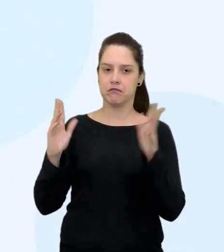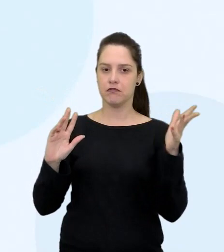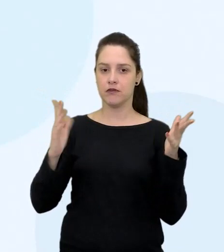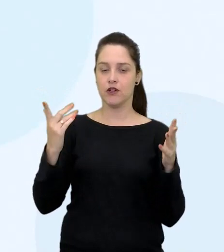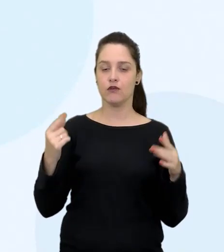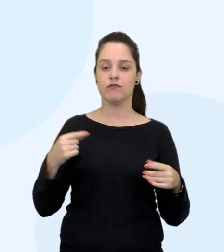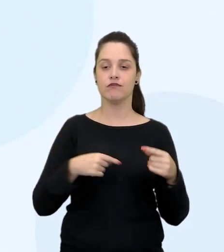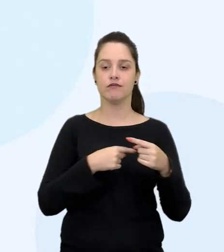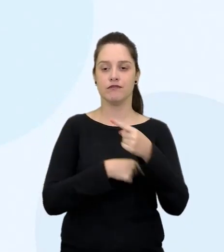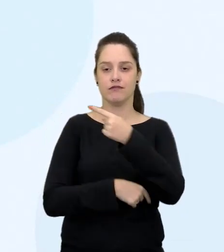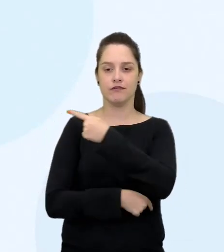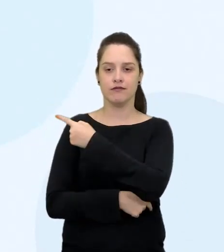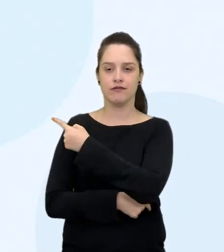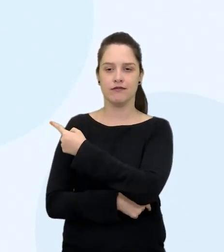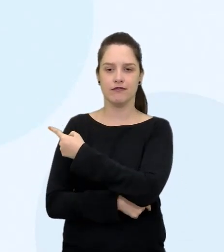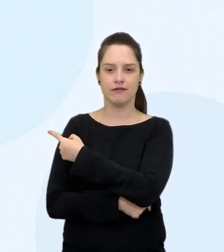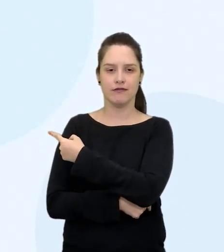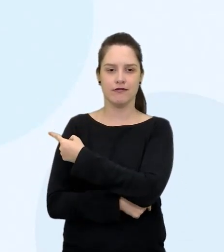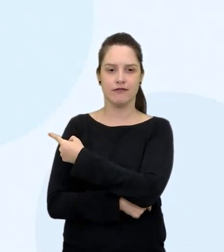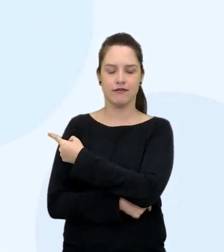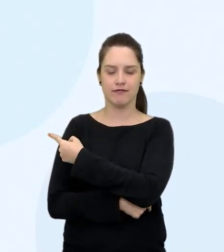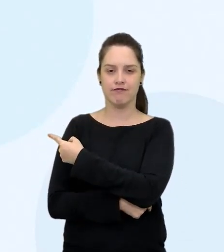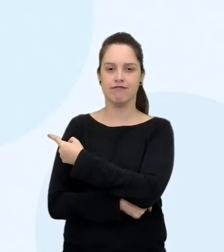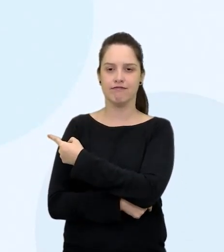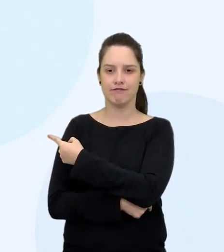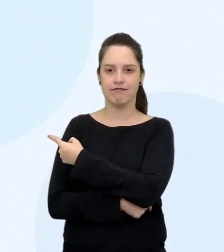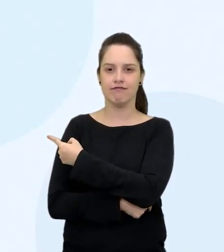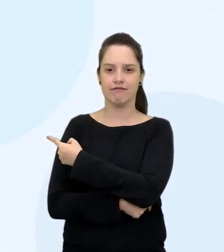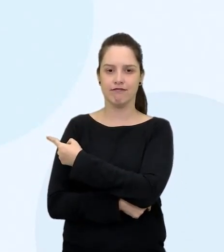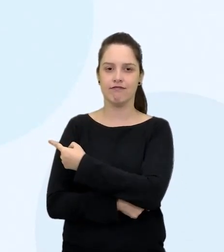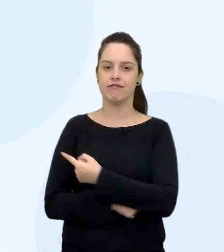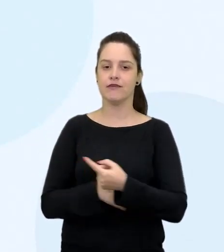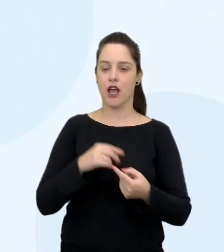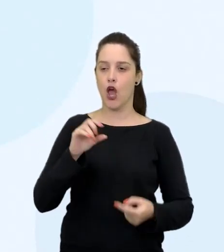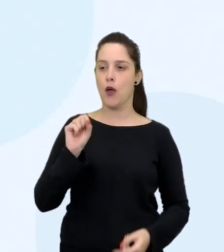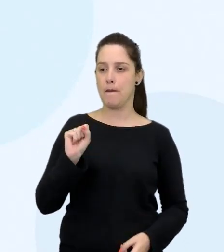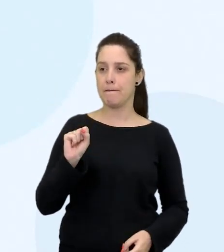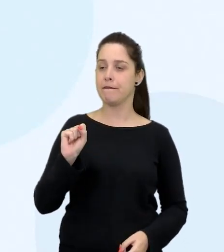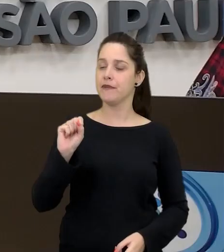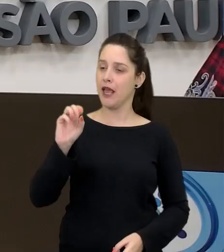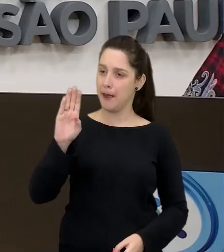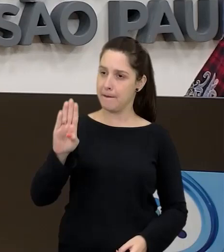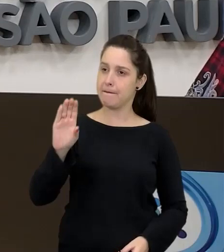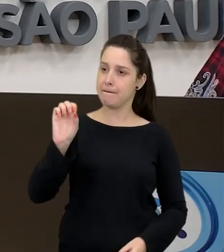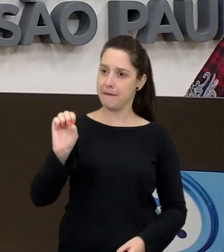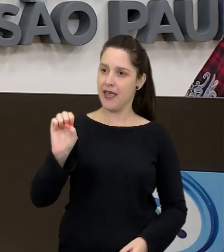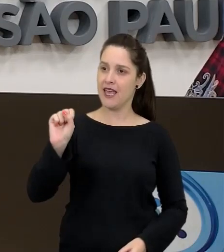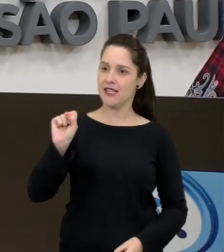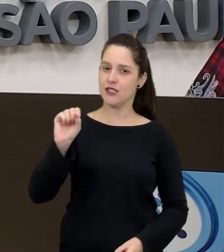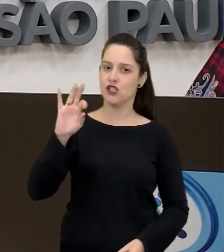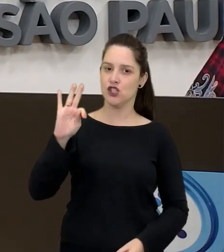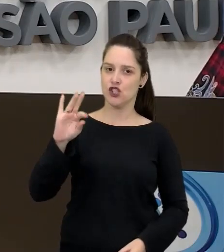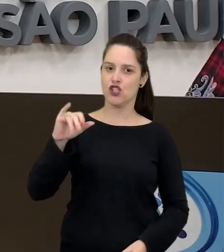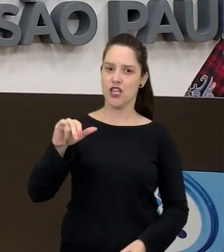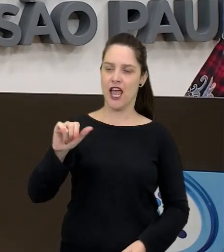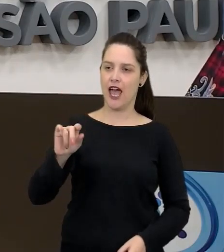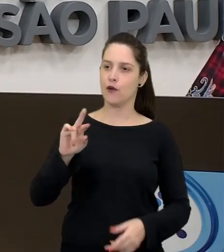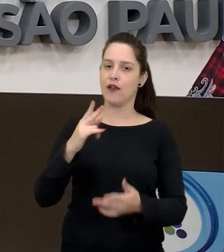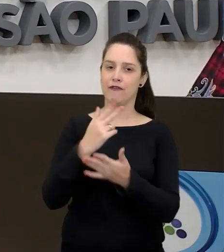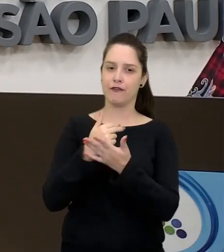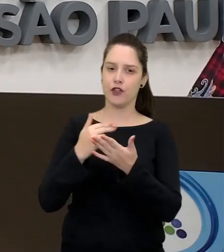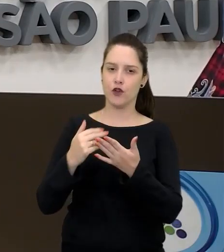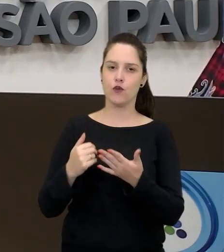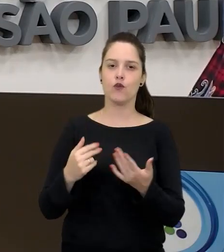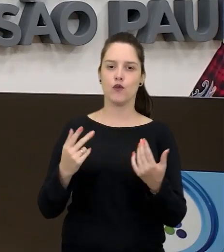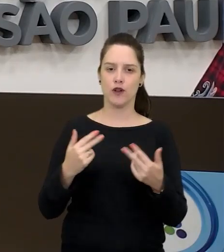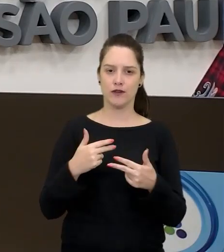criatura mitológica, né? Mitológica, é isso, né? Os bestiários, se eles iniciam lá na